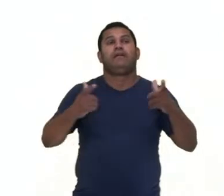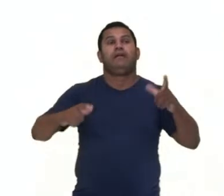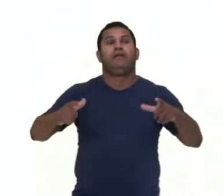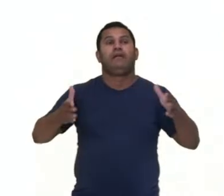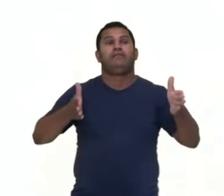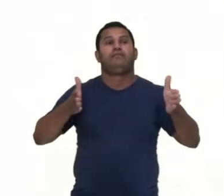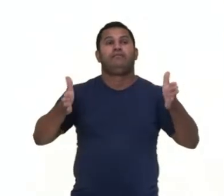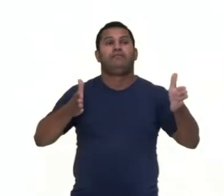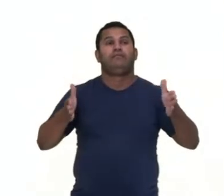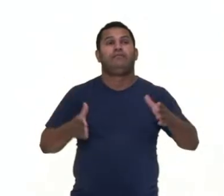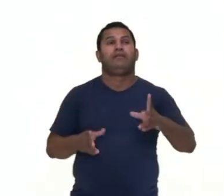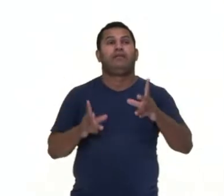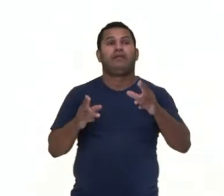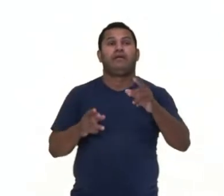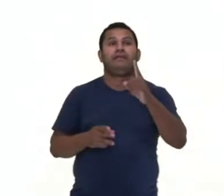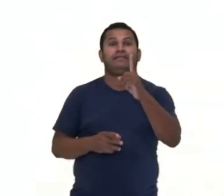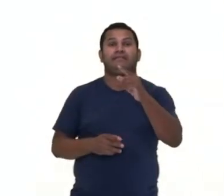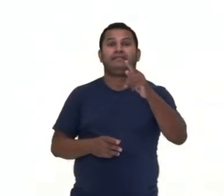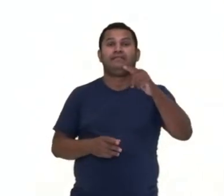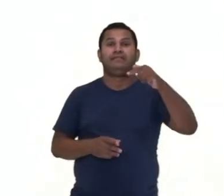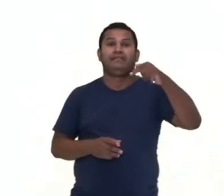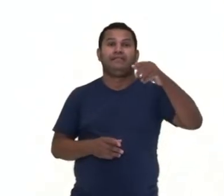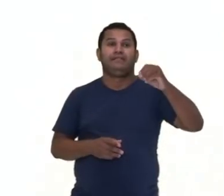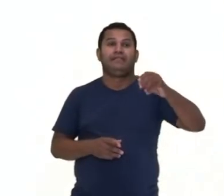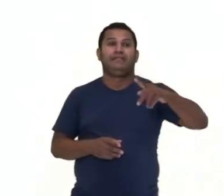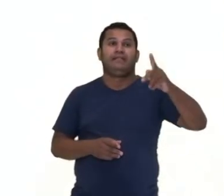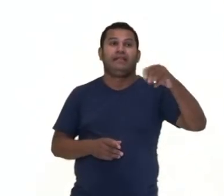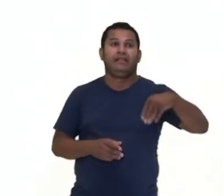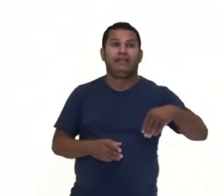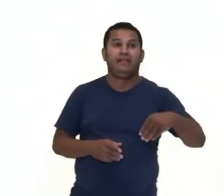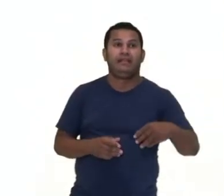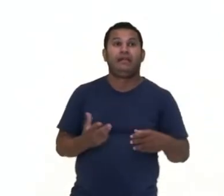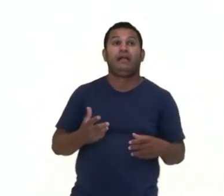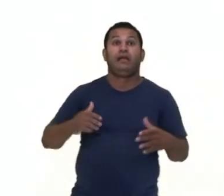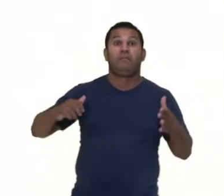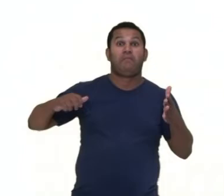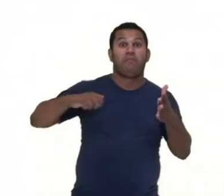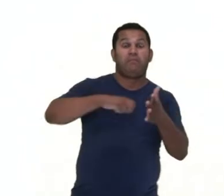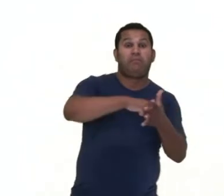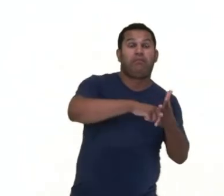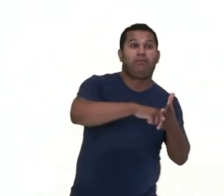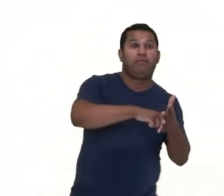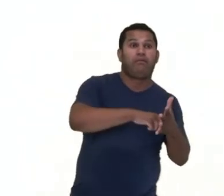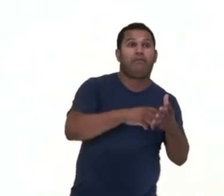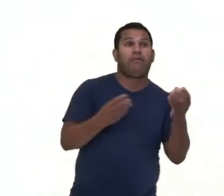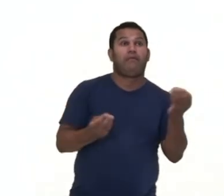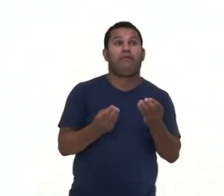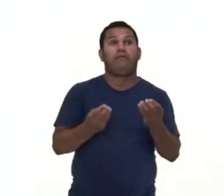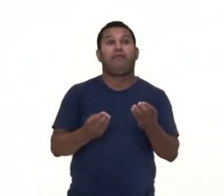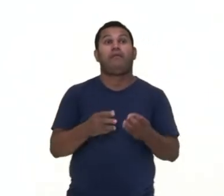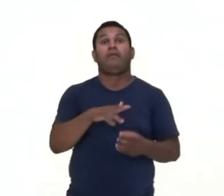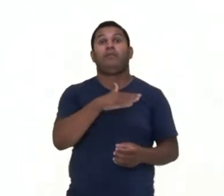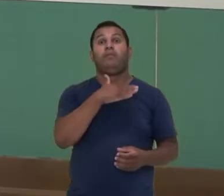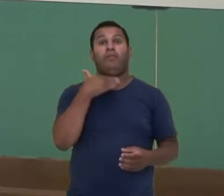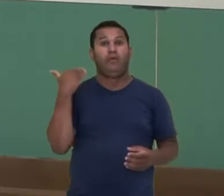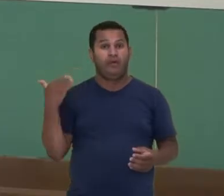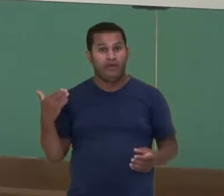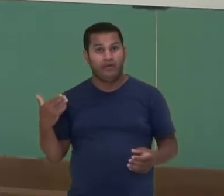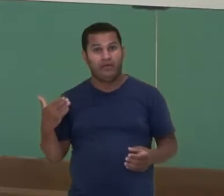por hora equivale a aproximadamente uma queda do 6º andar. O condutor faleceu e deixou 2 feridos, né? Veja